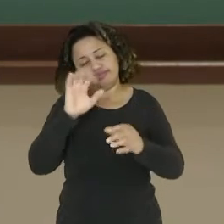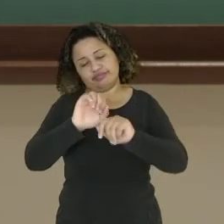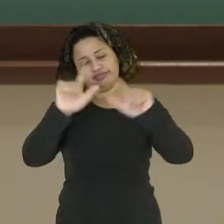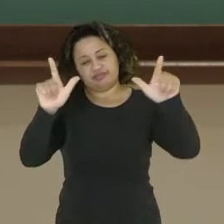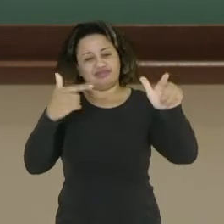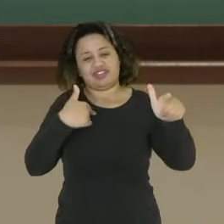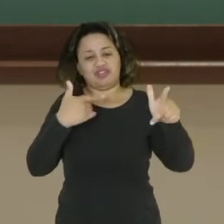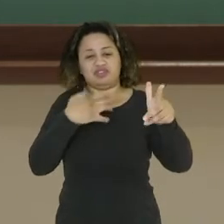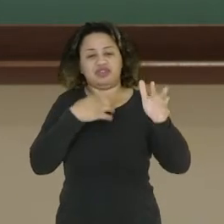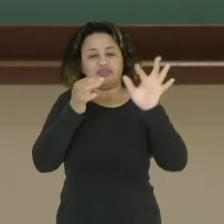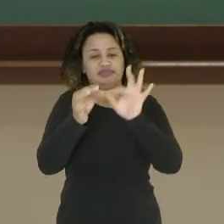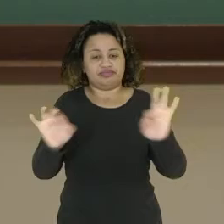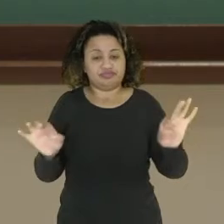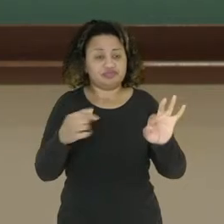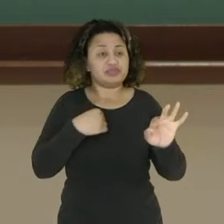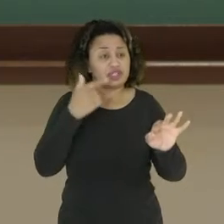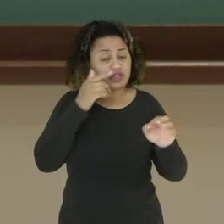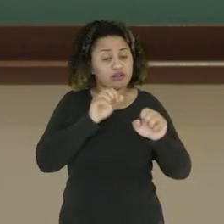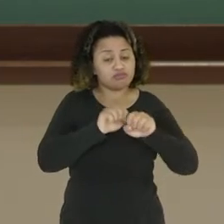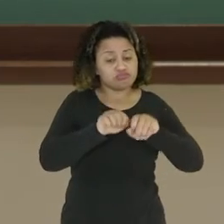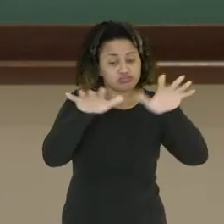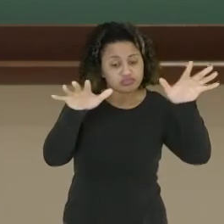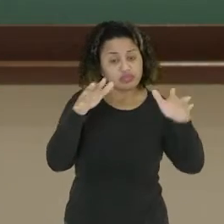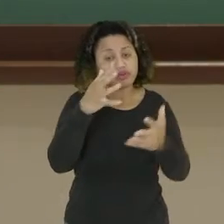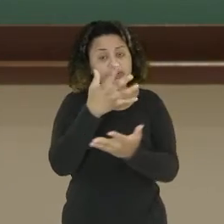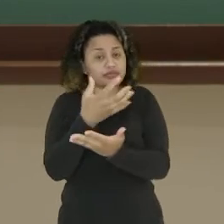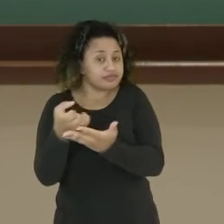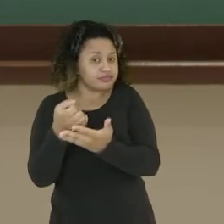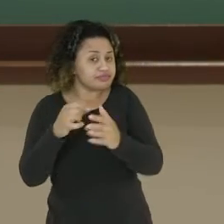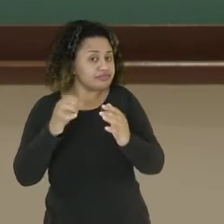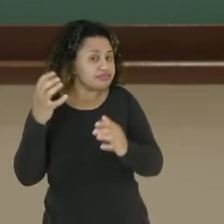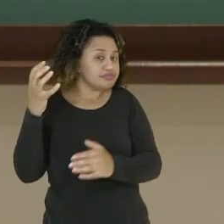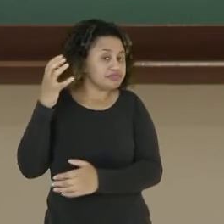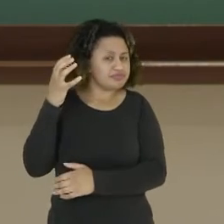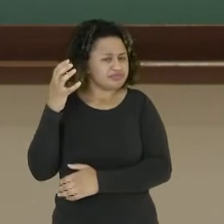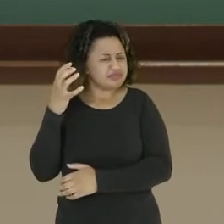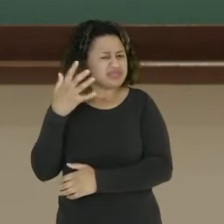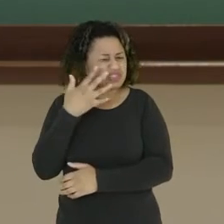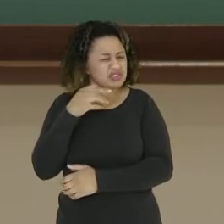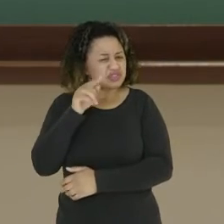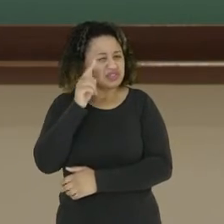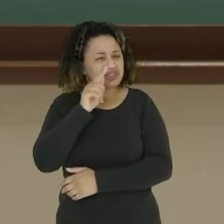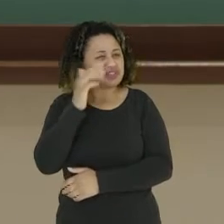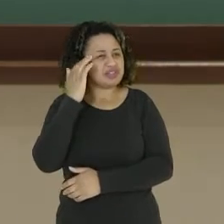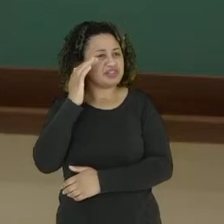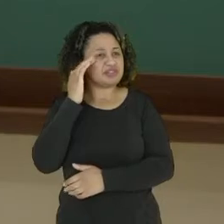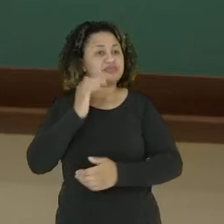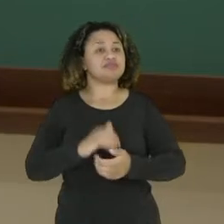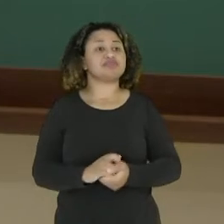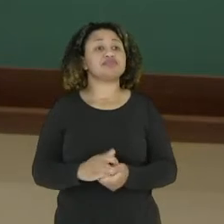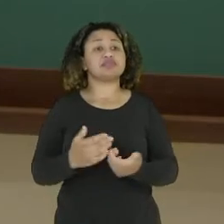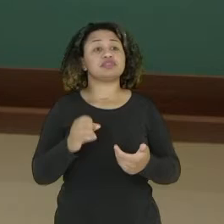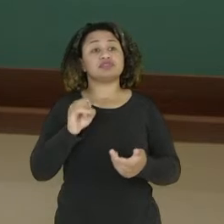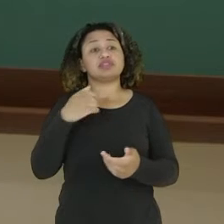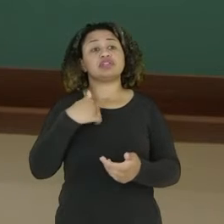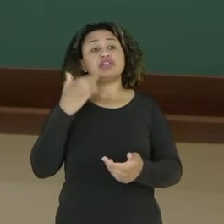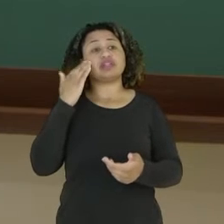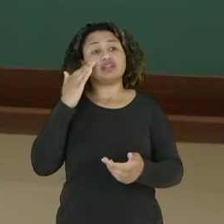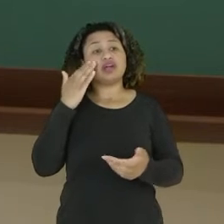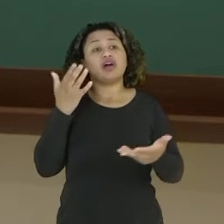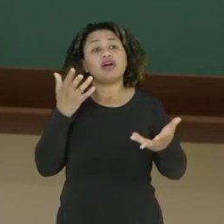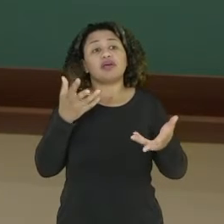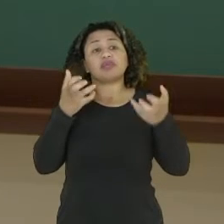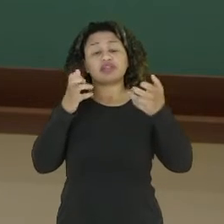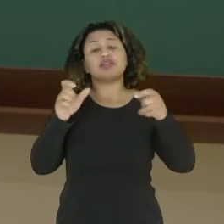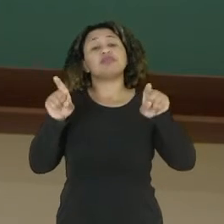funciona a emissão e a recepção de uma onda de rádio? Acredito que sim. Se você pegou essa parte, então, veja,